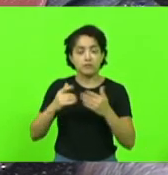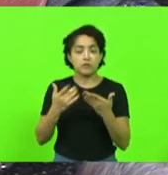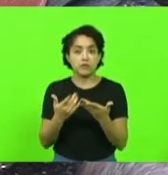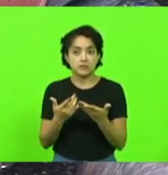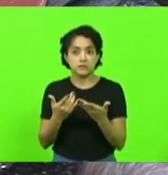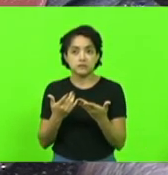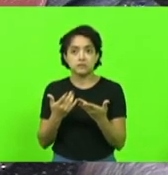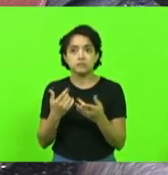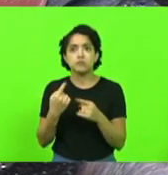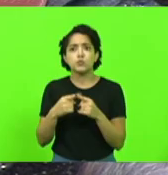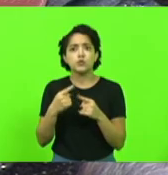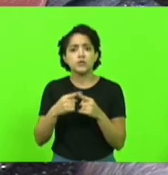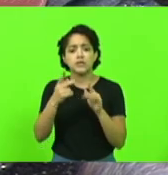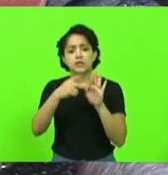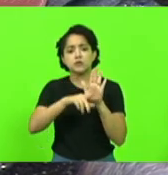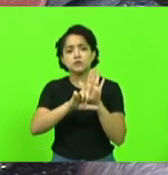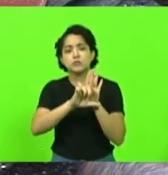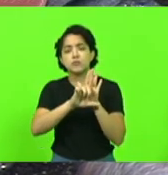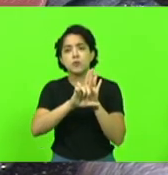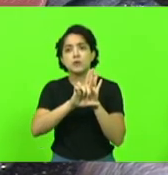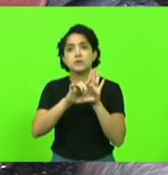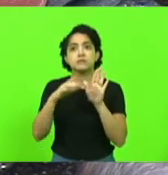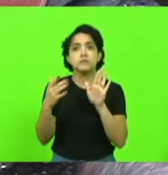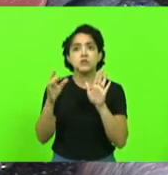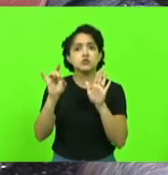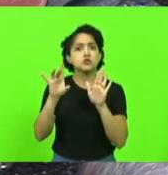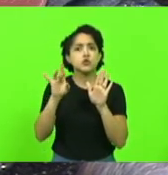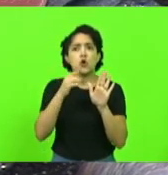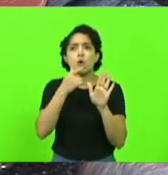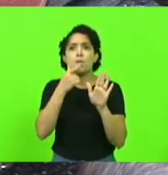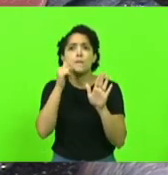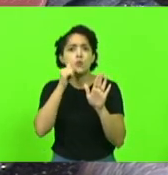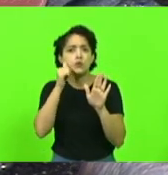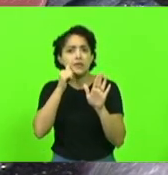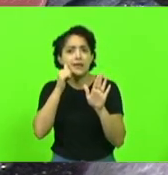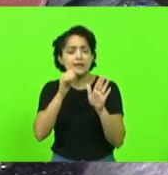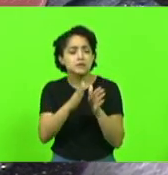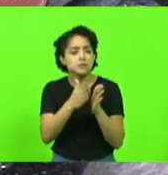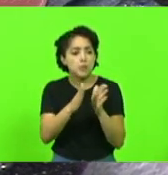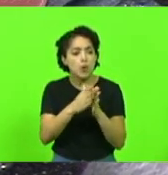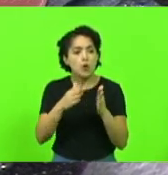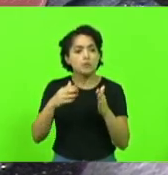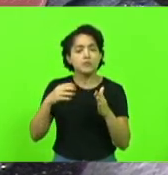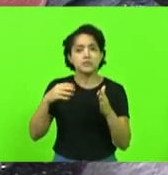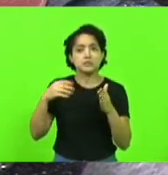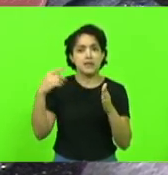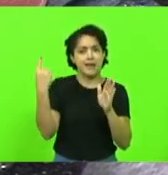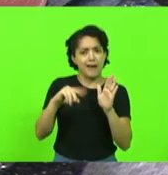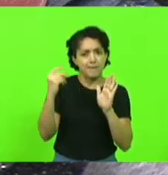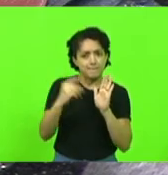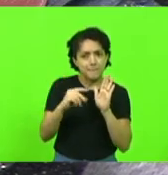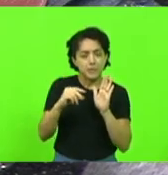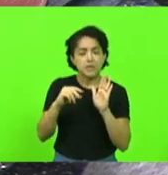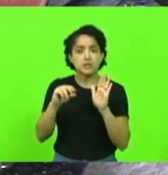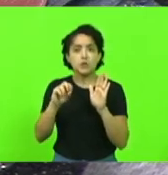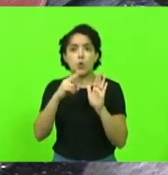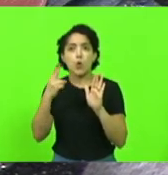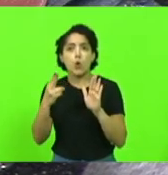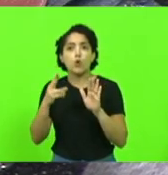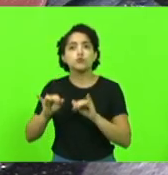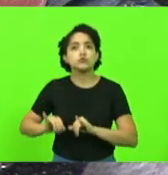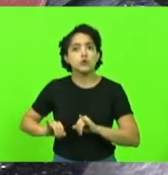este projeto pressupõe que só mulheres pobres apanham e pressupõe que só mulheres apanham ou sofrem